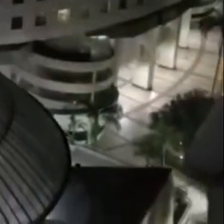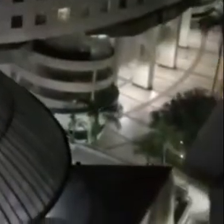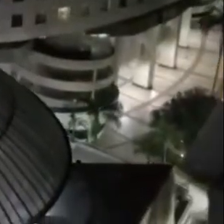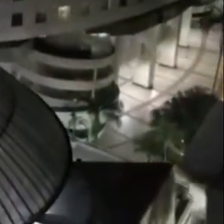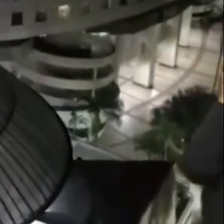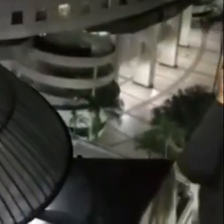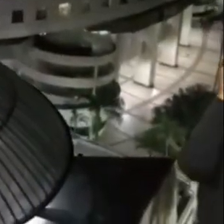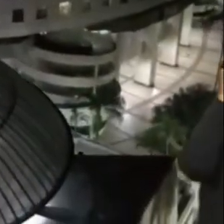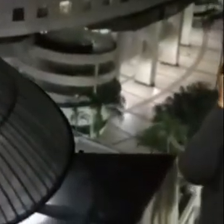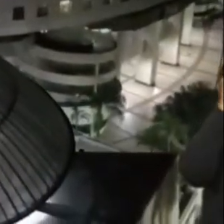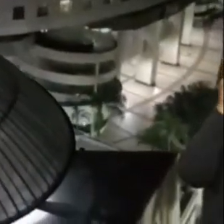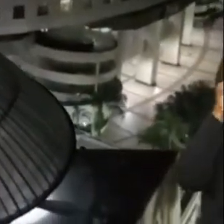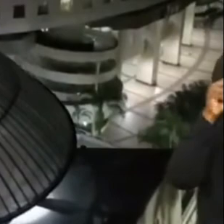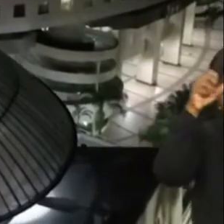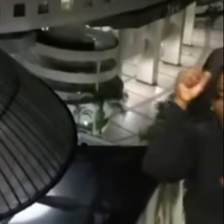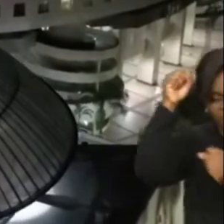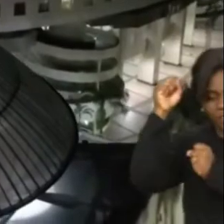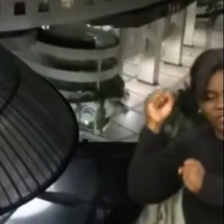a força